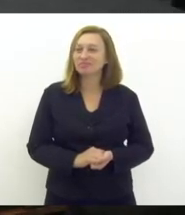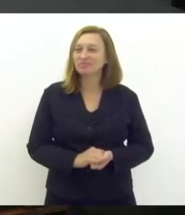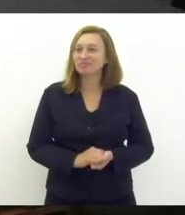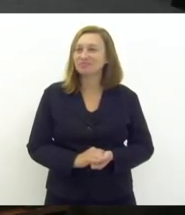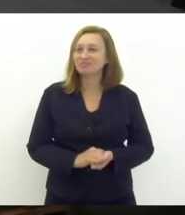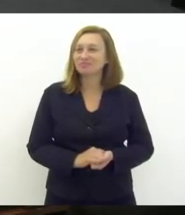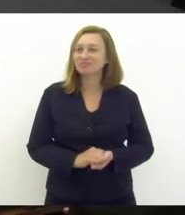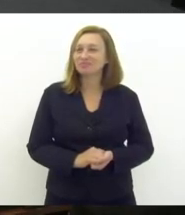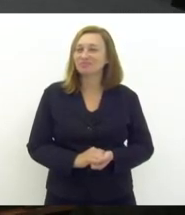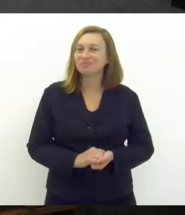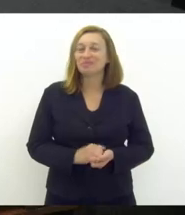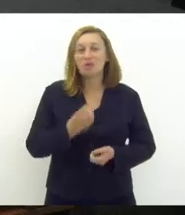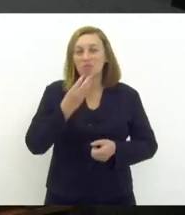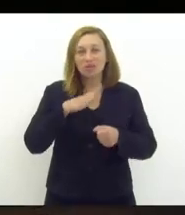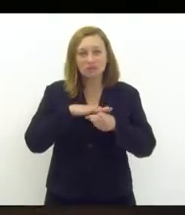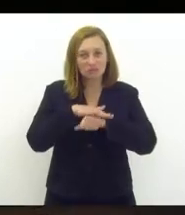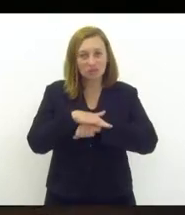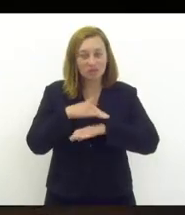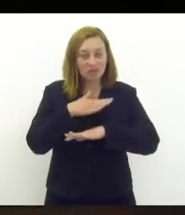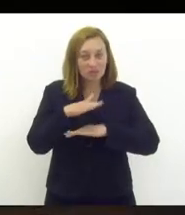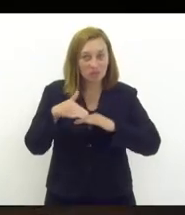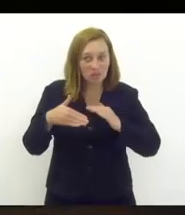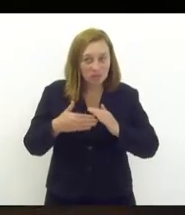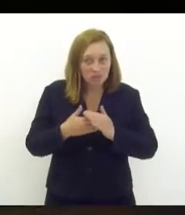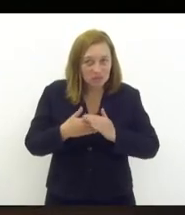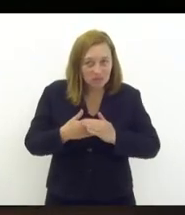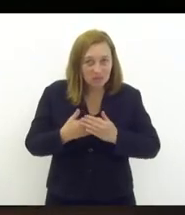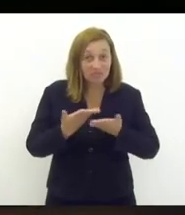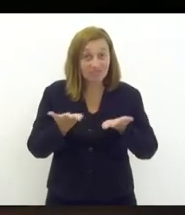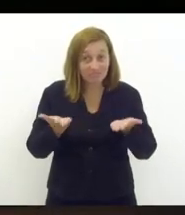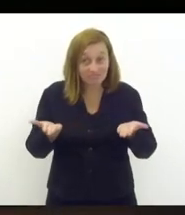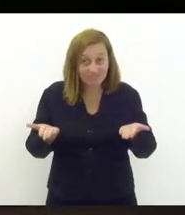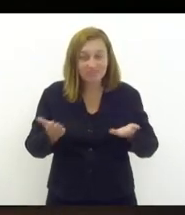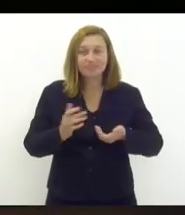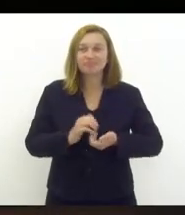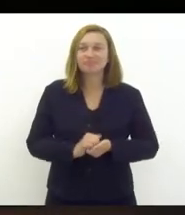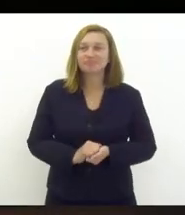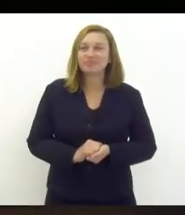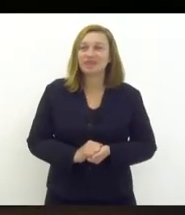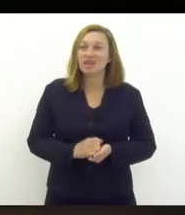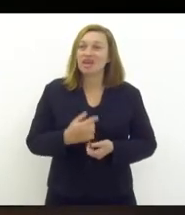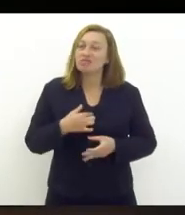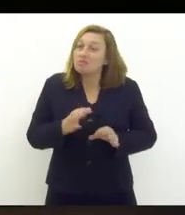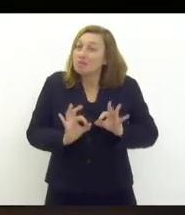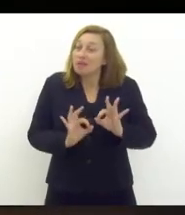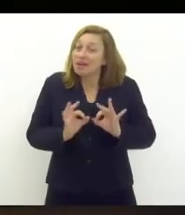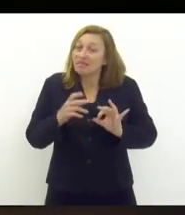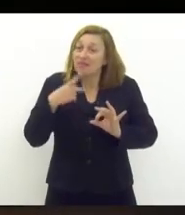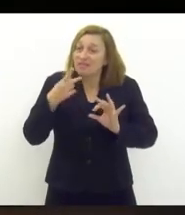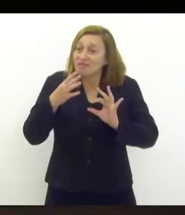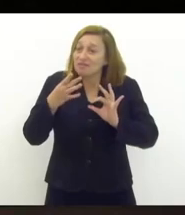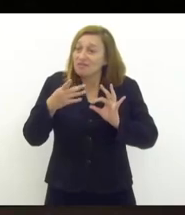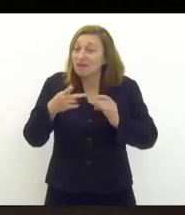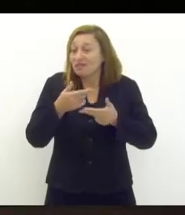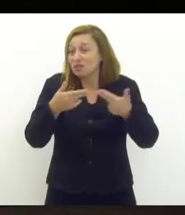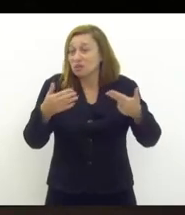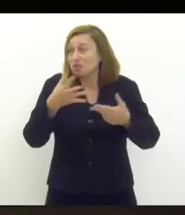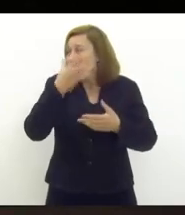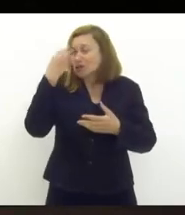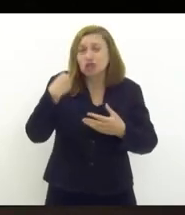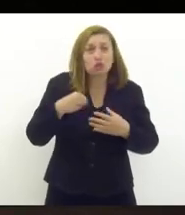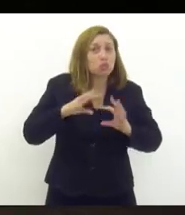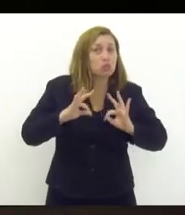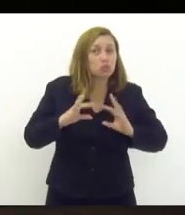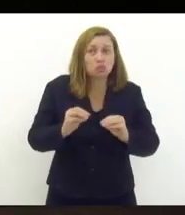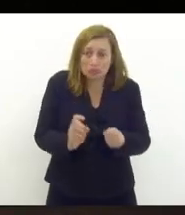Simões Boa noite a todos eu tinha planejado falar um monte de coisa mas eu já esqueci